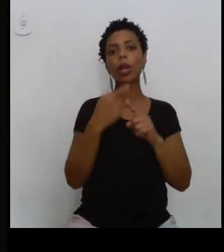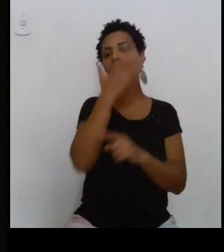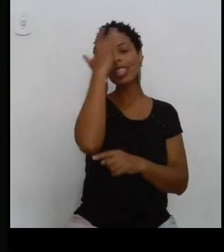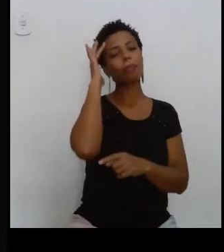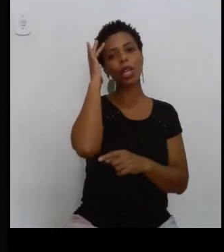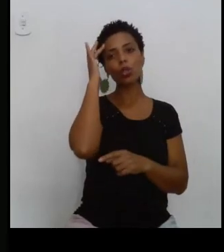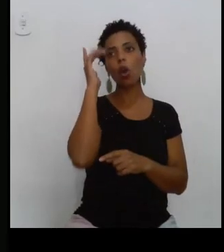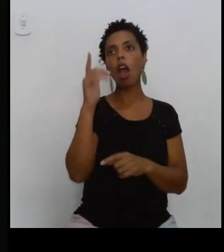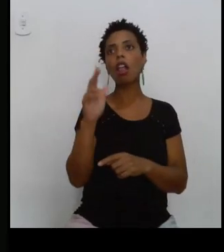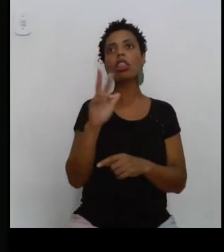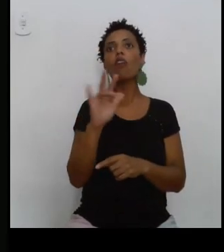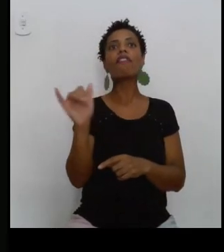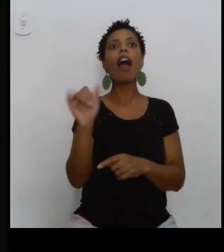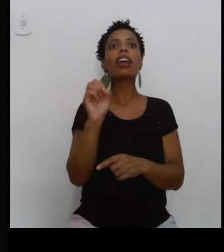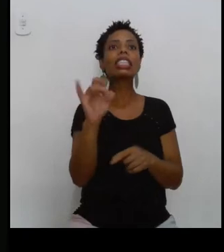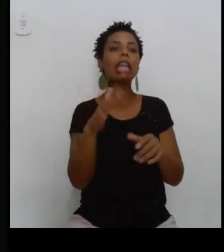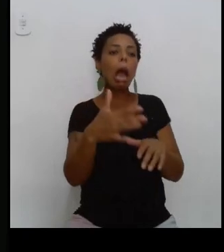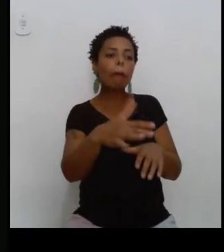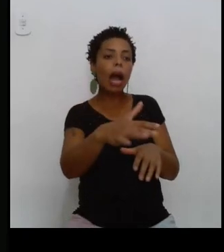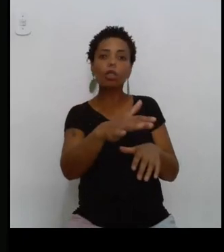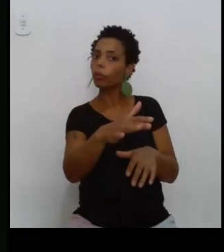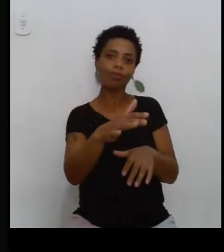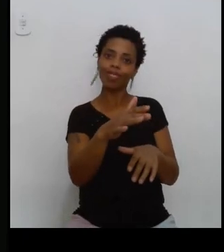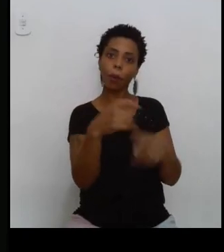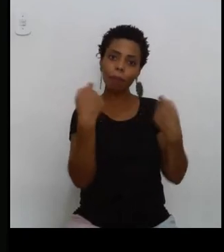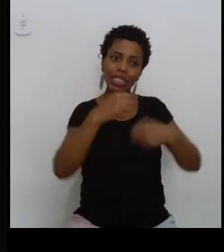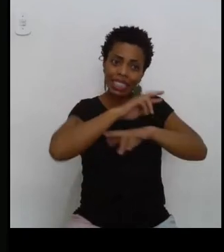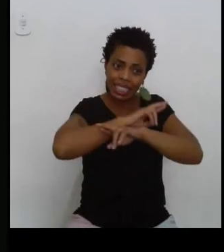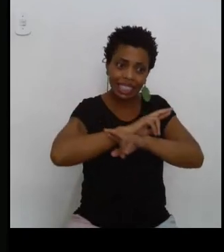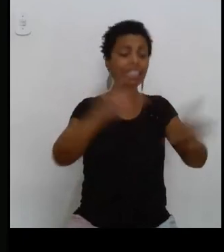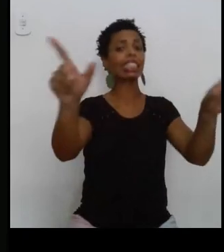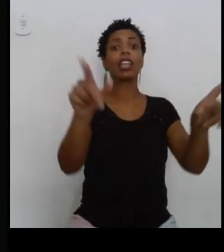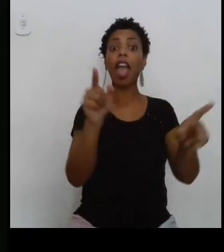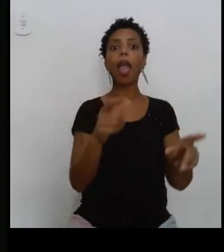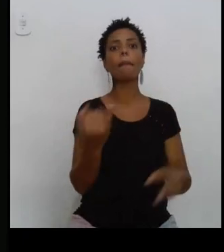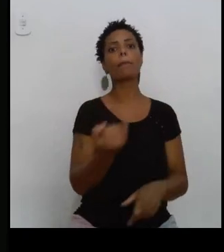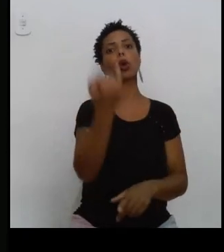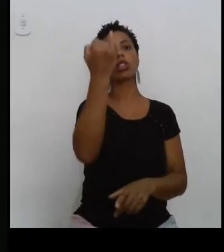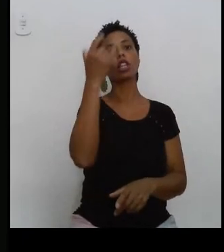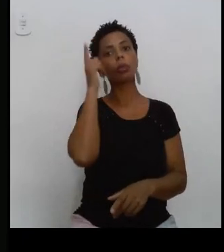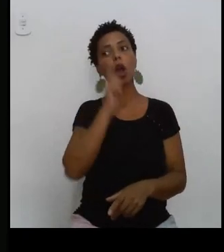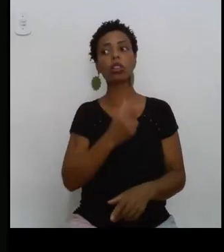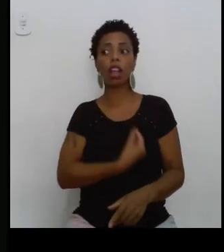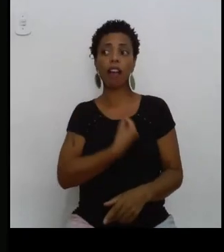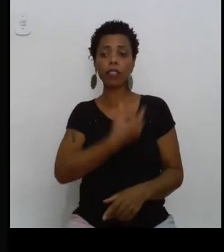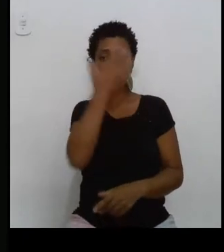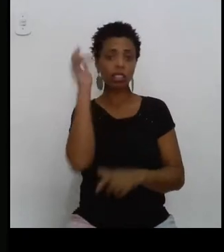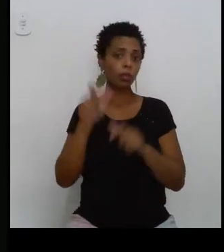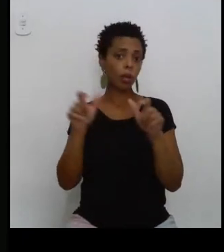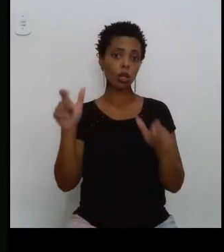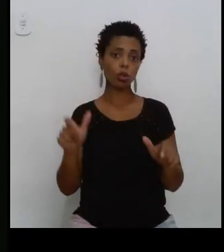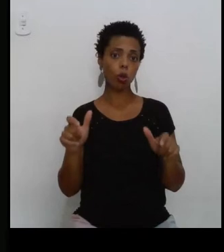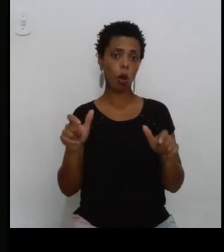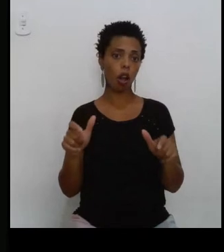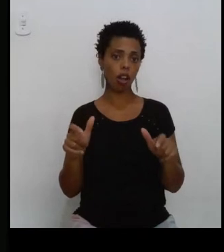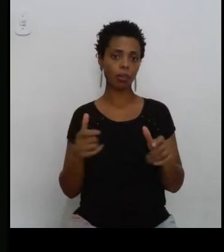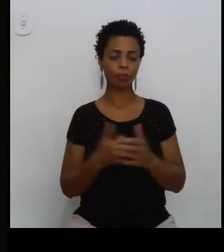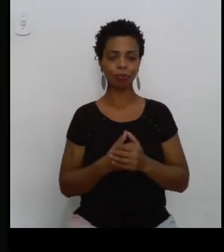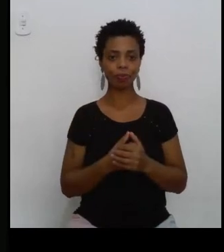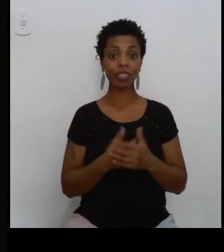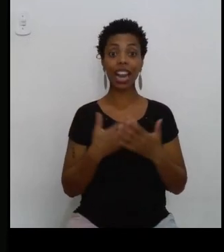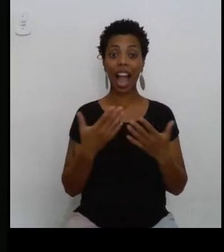radicalidade radicalidade é um é um instrumento Vital para essas resistências para essas carnes E aí